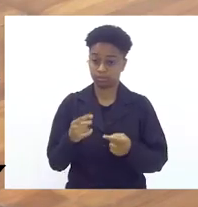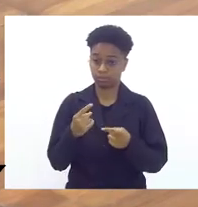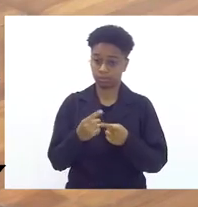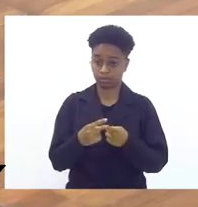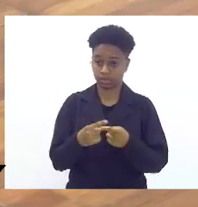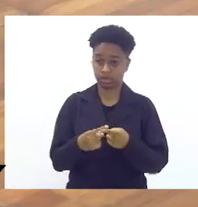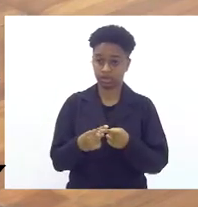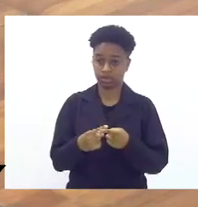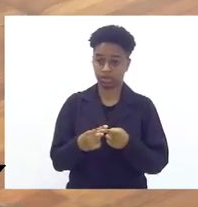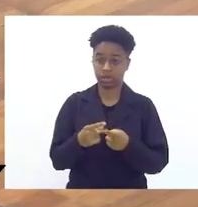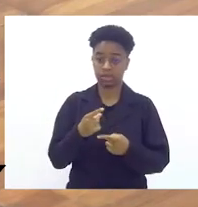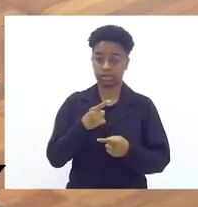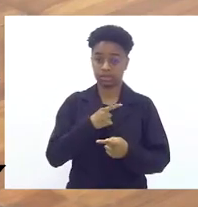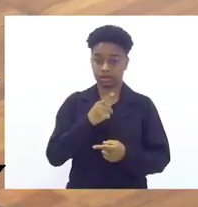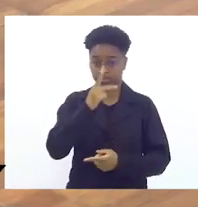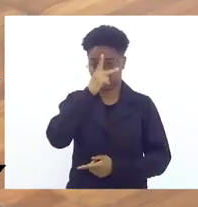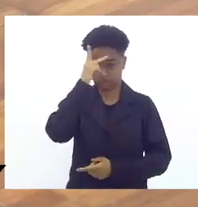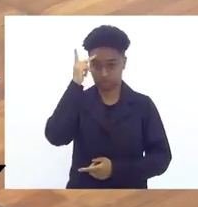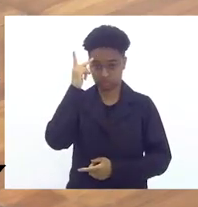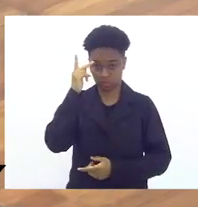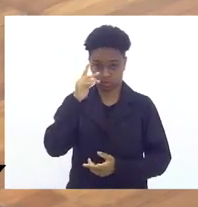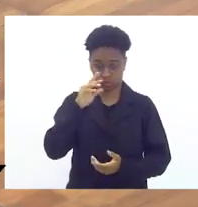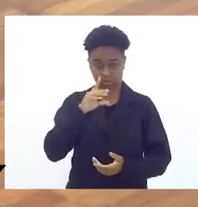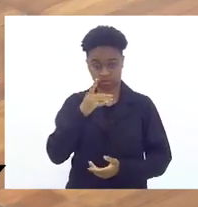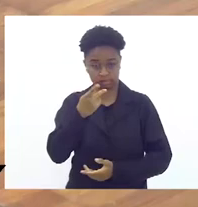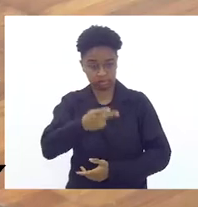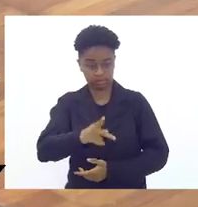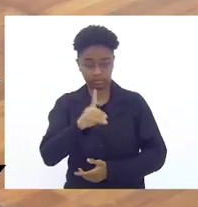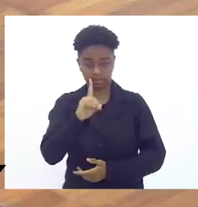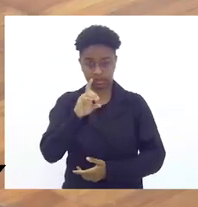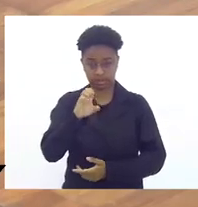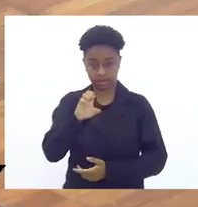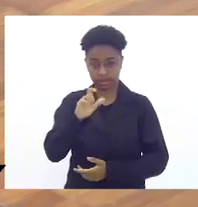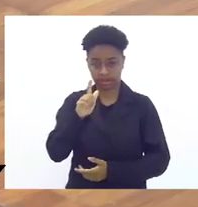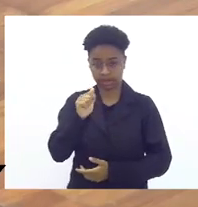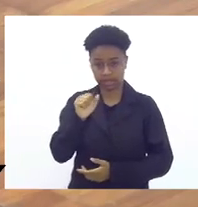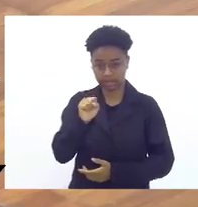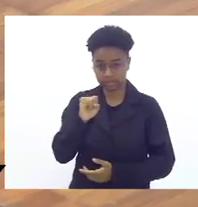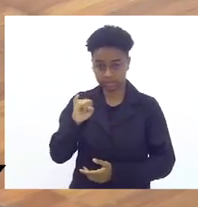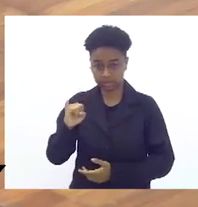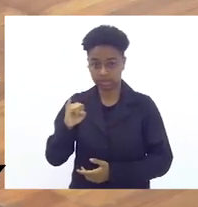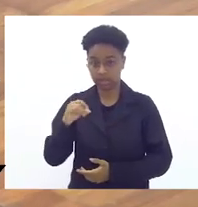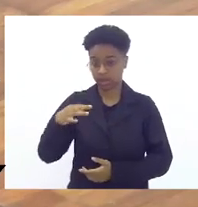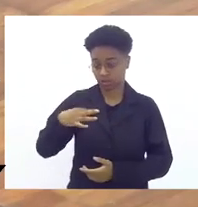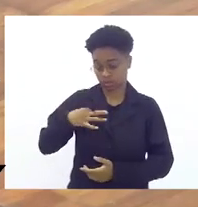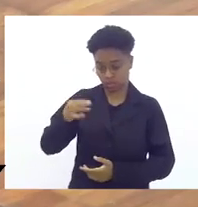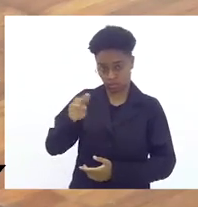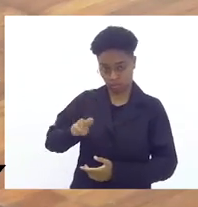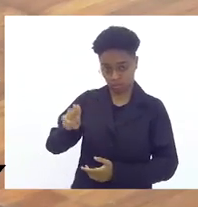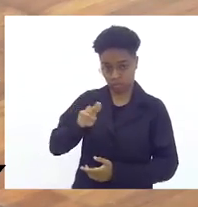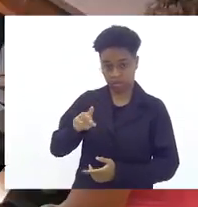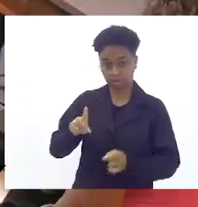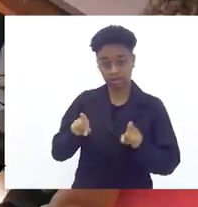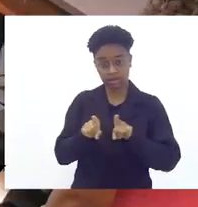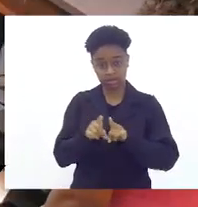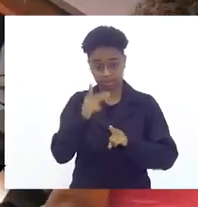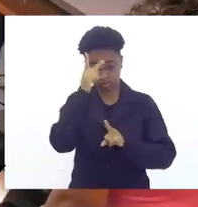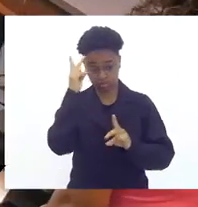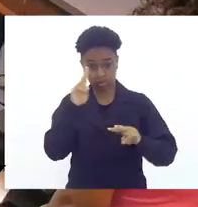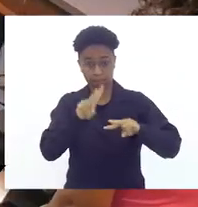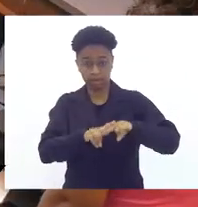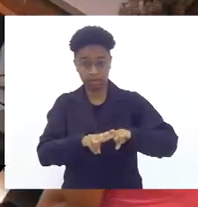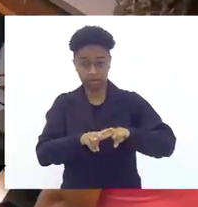do degase com a roupa e o preço e você quando você